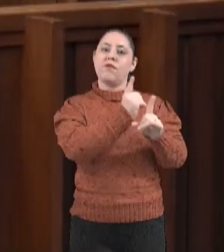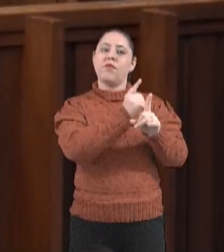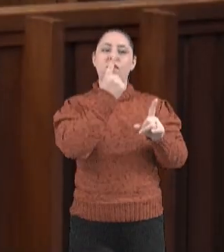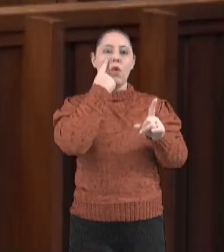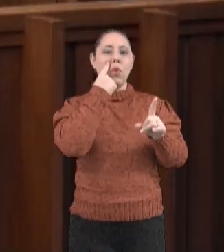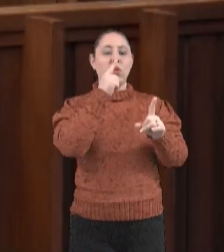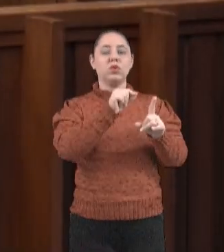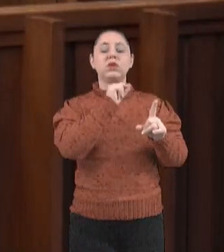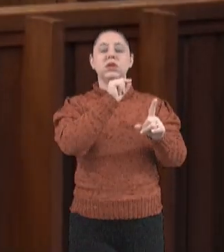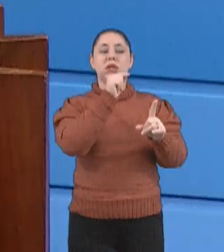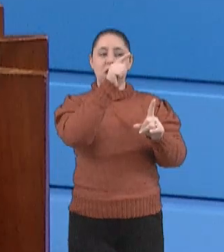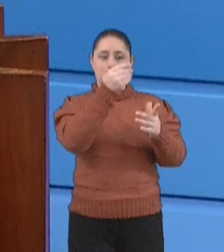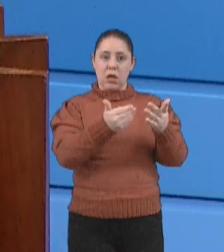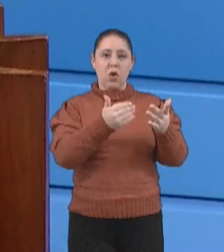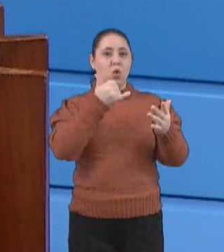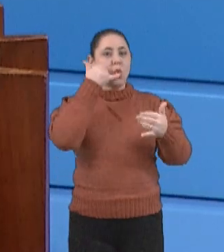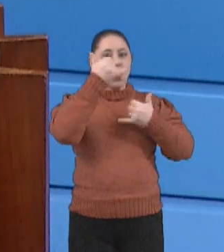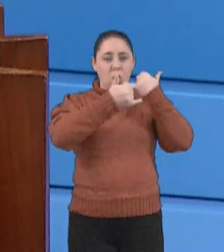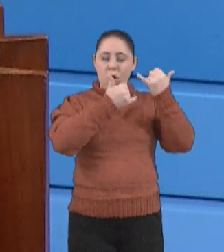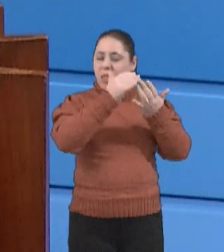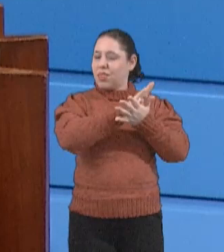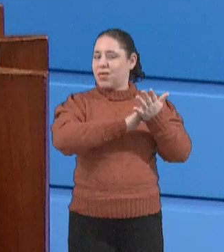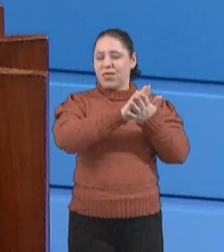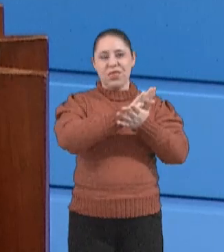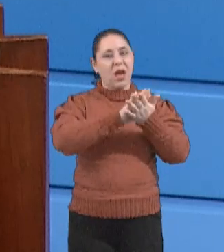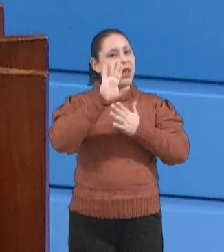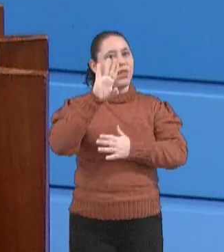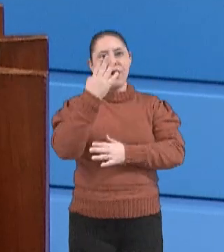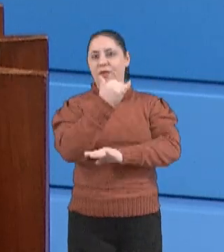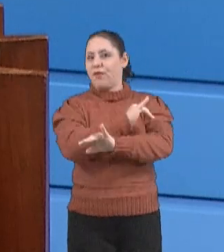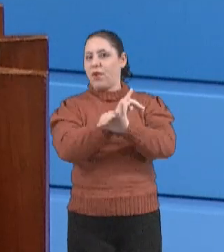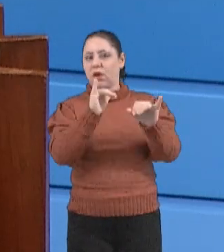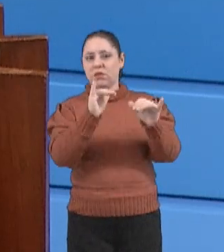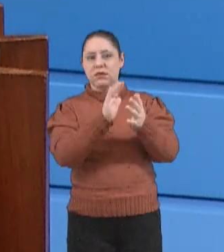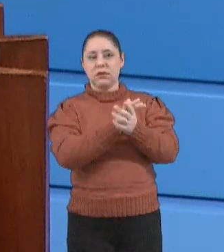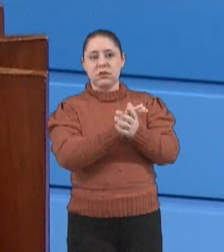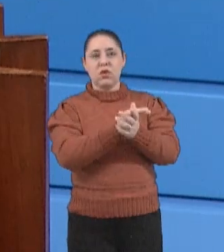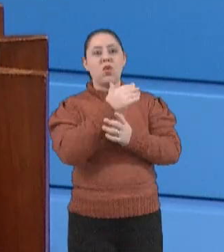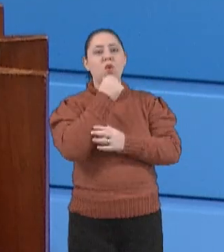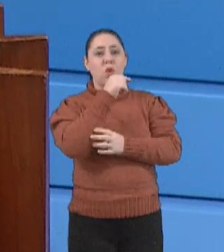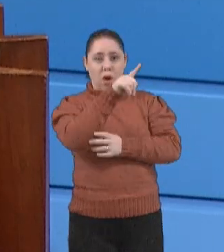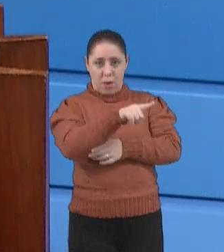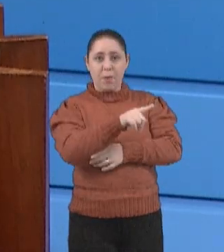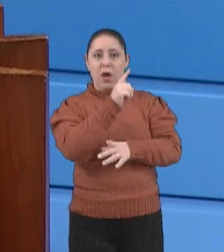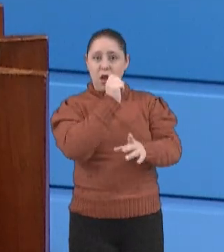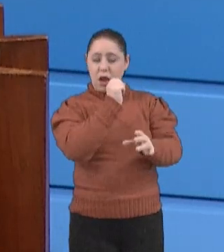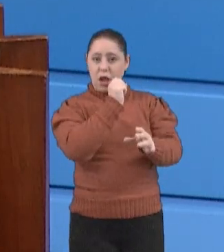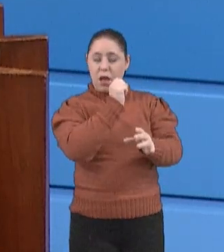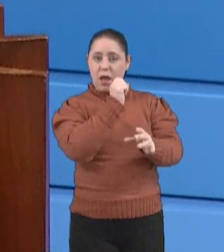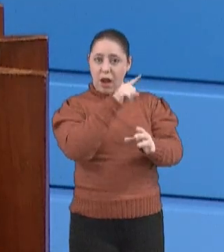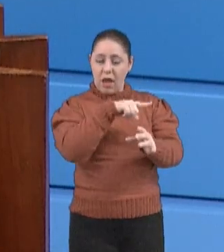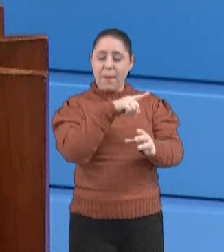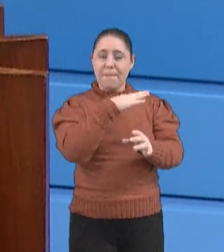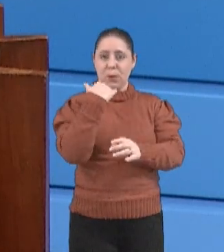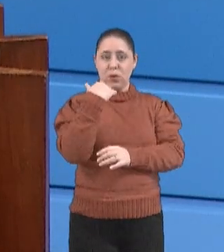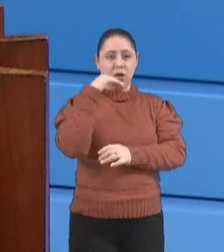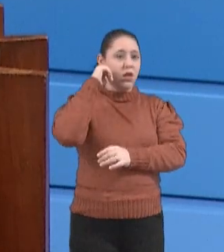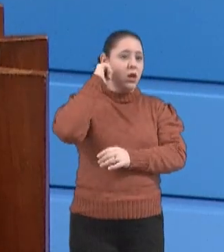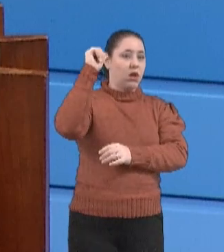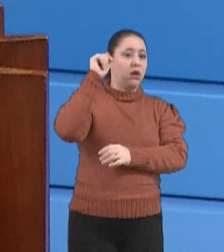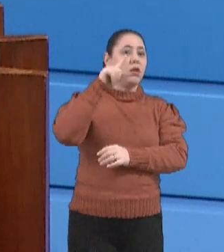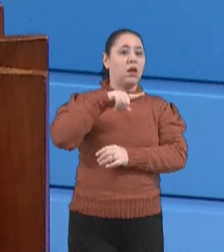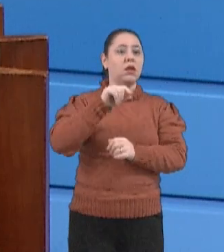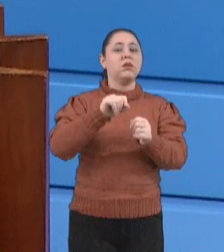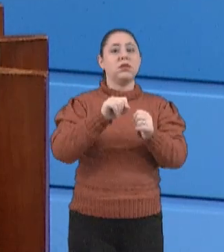constatou que os telefones não tinham nada de fake news, que o rapaz que foi encontrado morto realmente, pelo que tudo